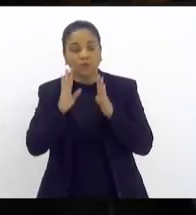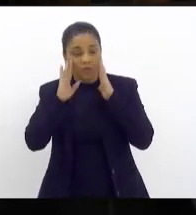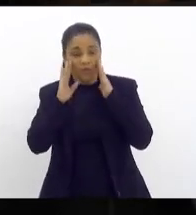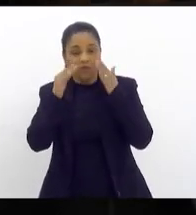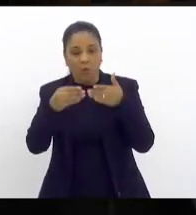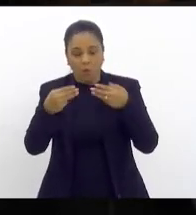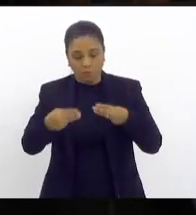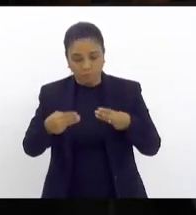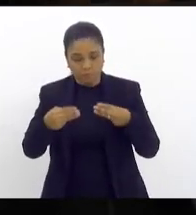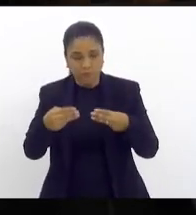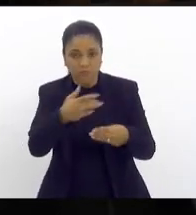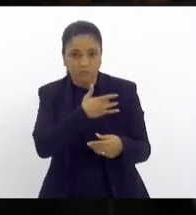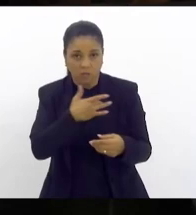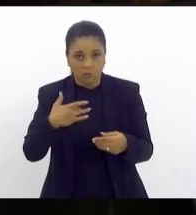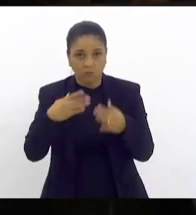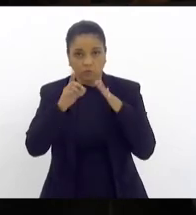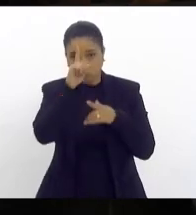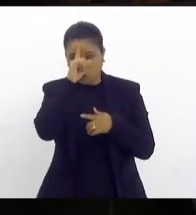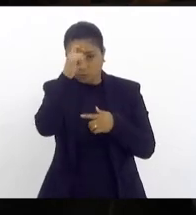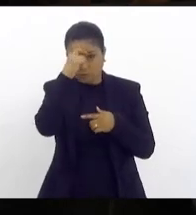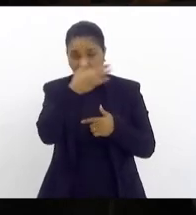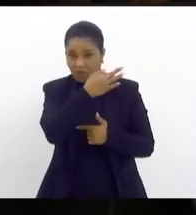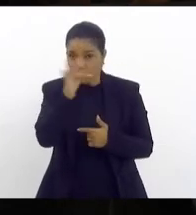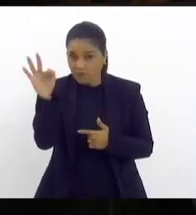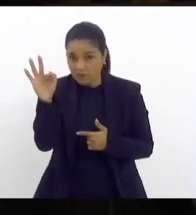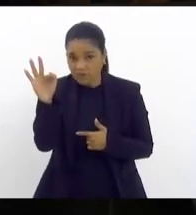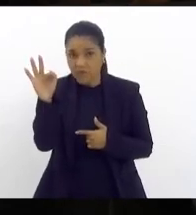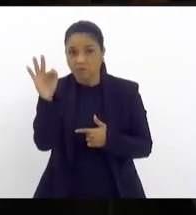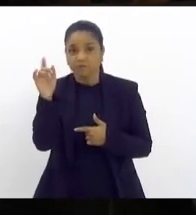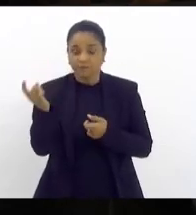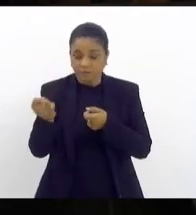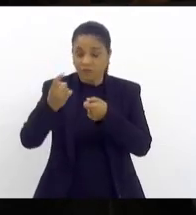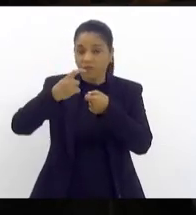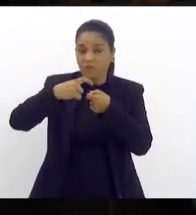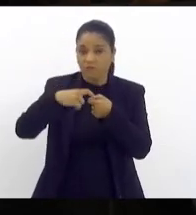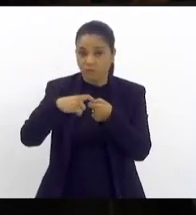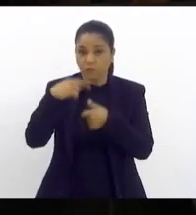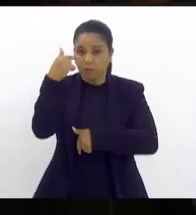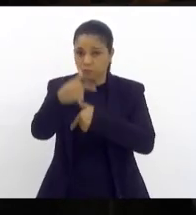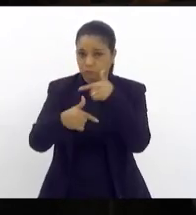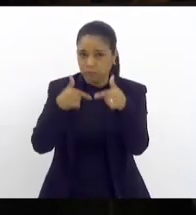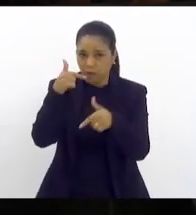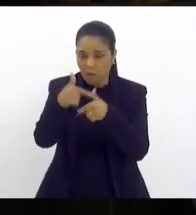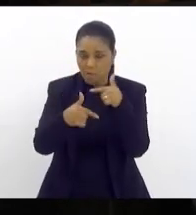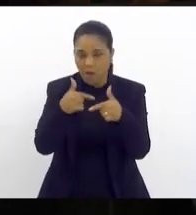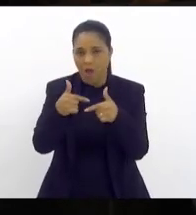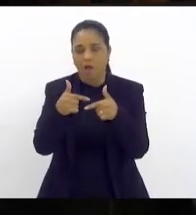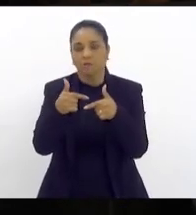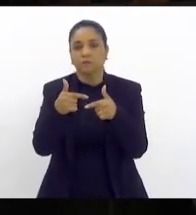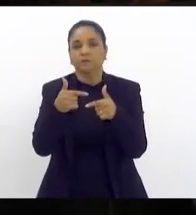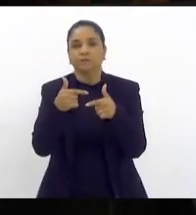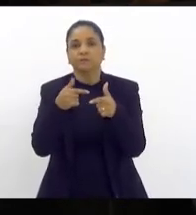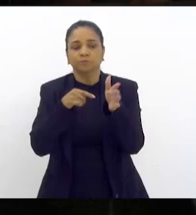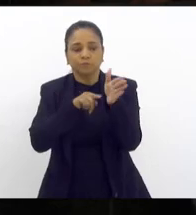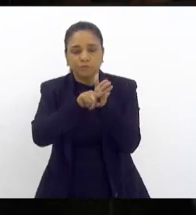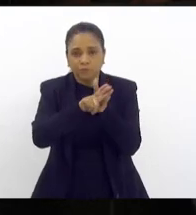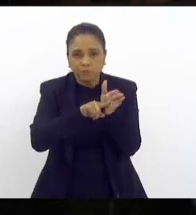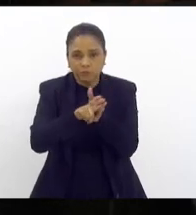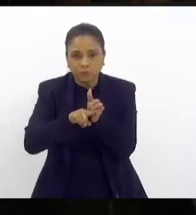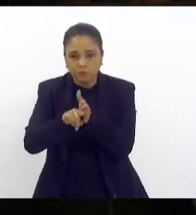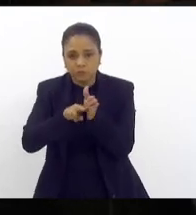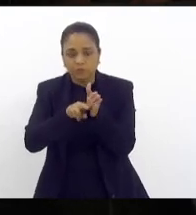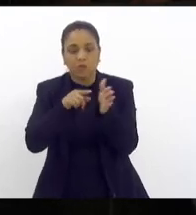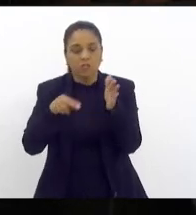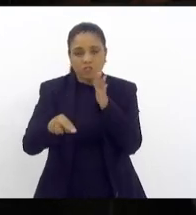da Saúde nesses hospitais federais precisa ser na retomada da outra complexidade plena nesses